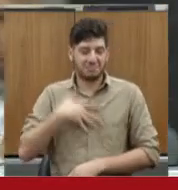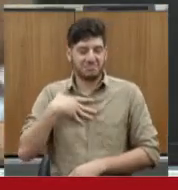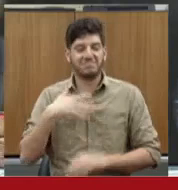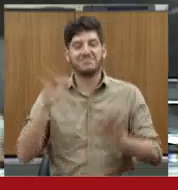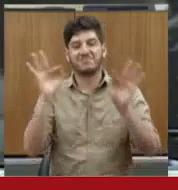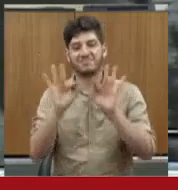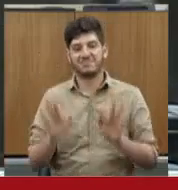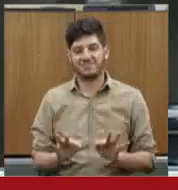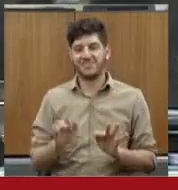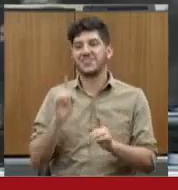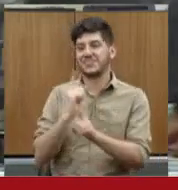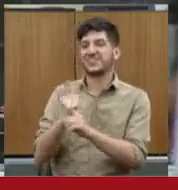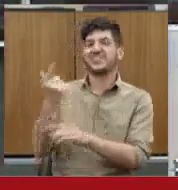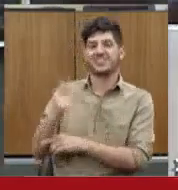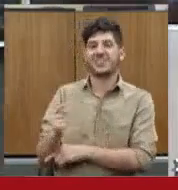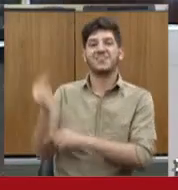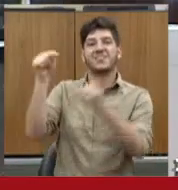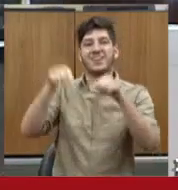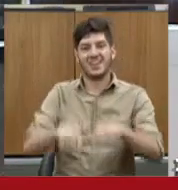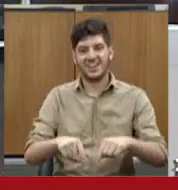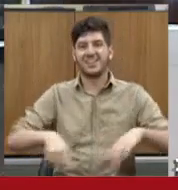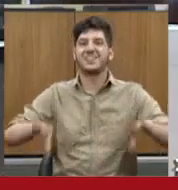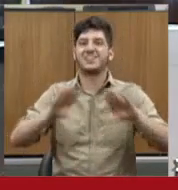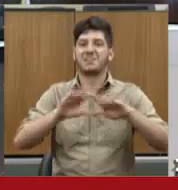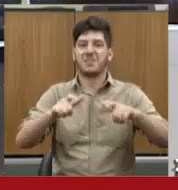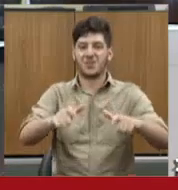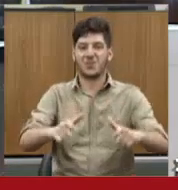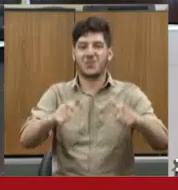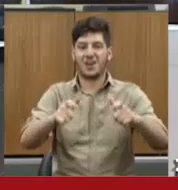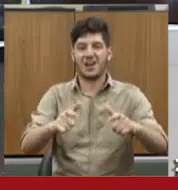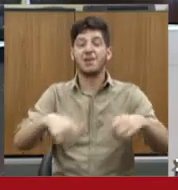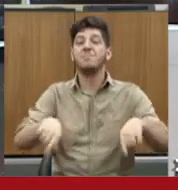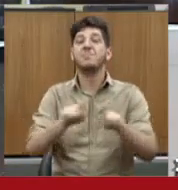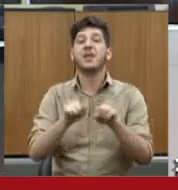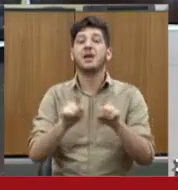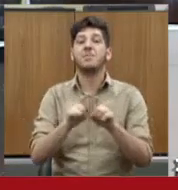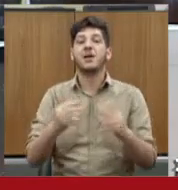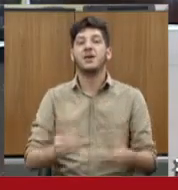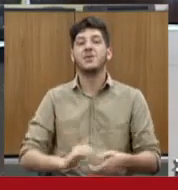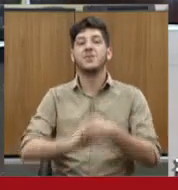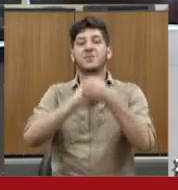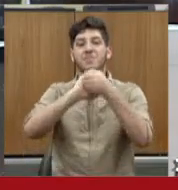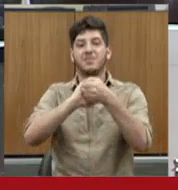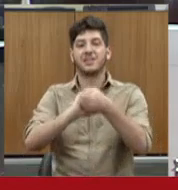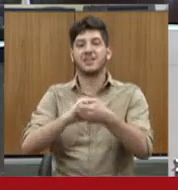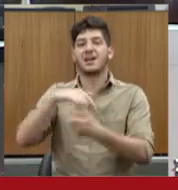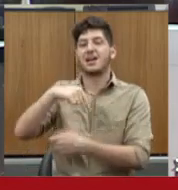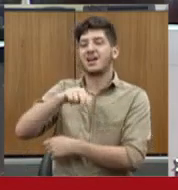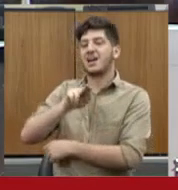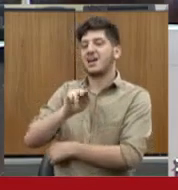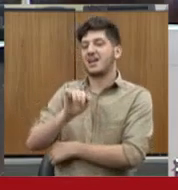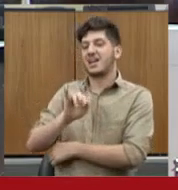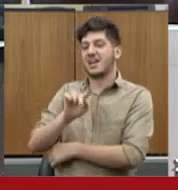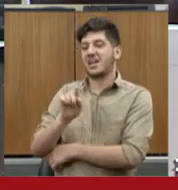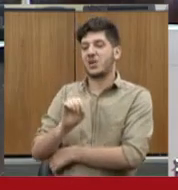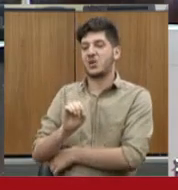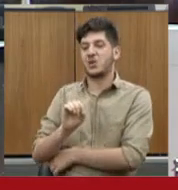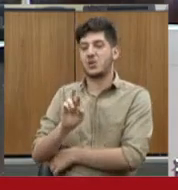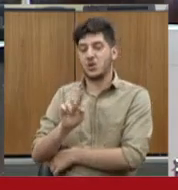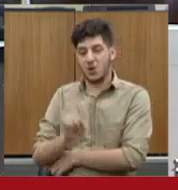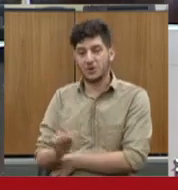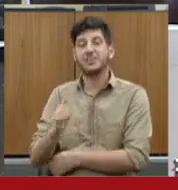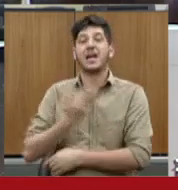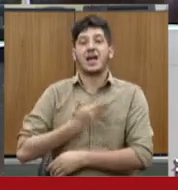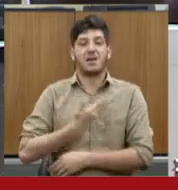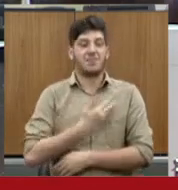de vê-lo aqui mais uma vez neste parlamento. Comentar, Romeu Queiroz, não tive a oportunidade de ser colega do Romeu, mas sei da